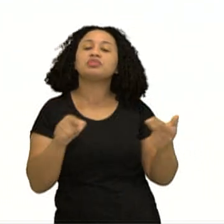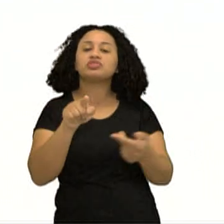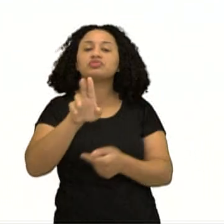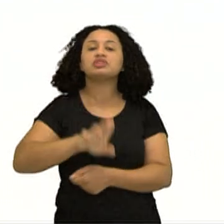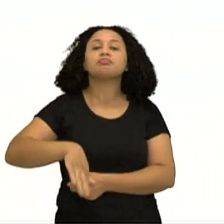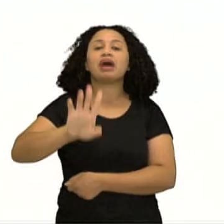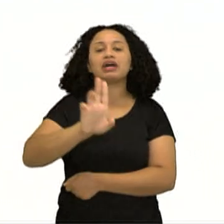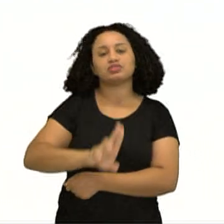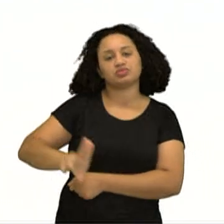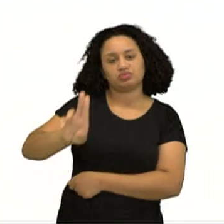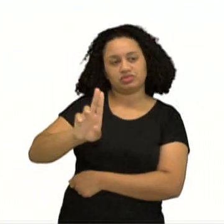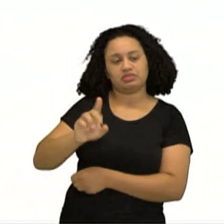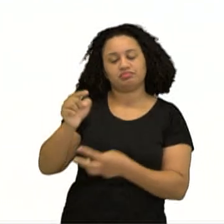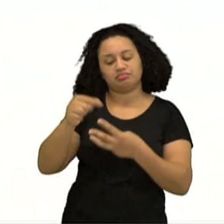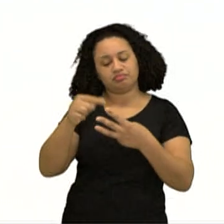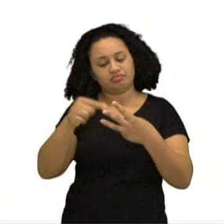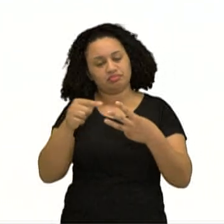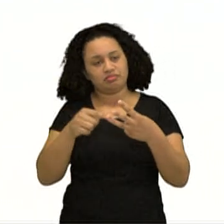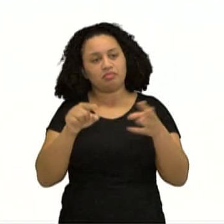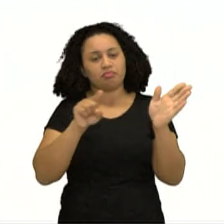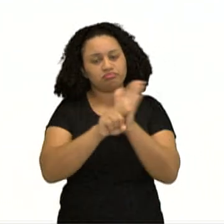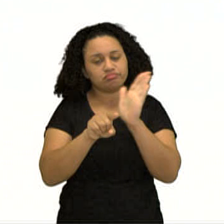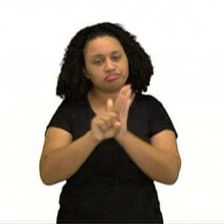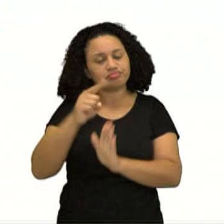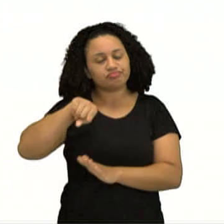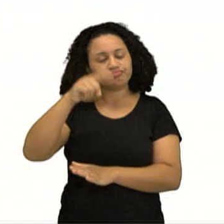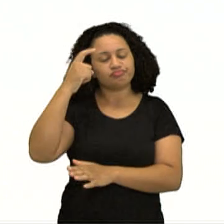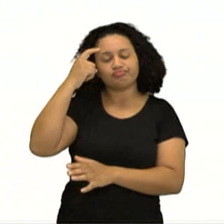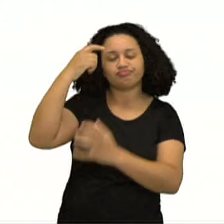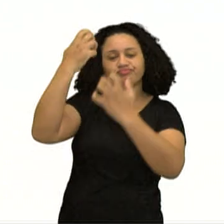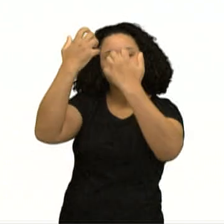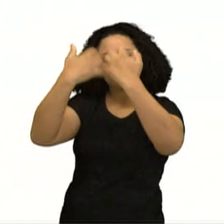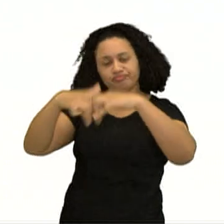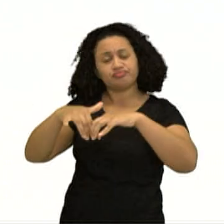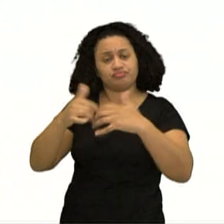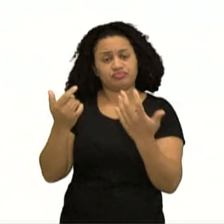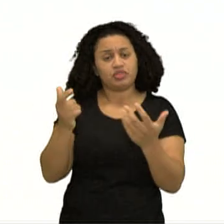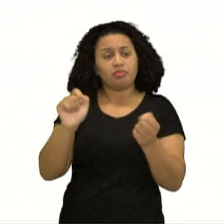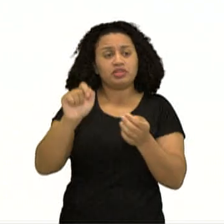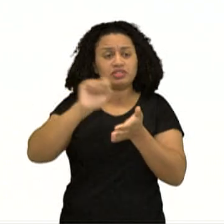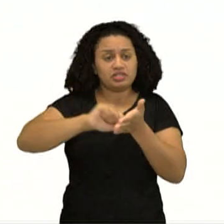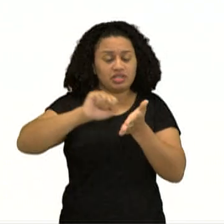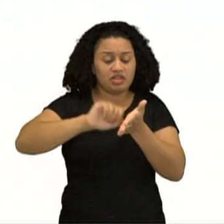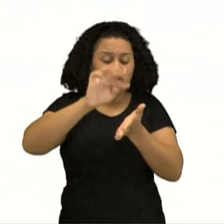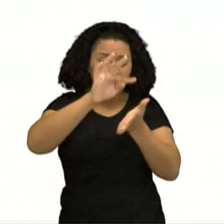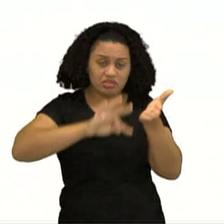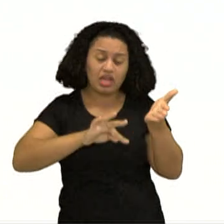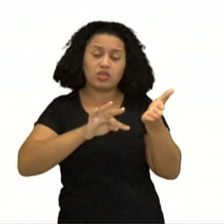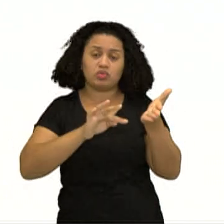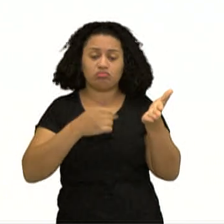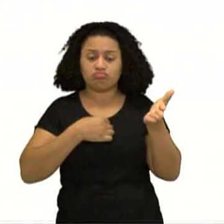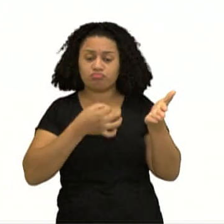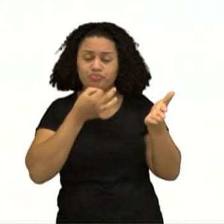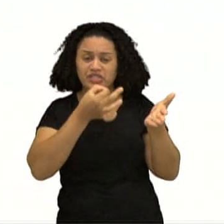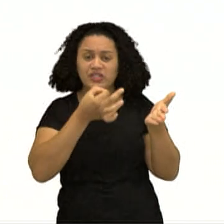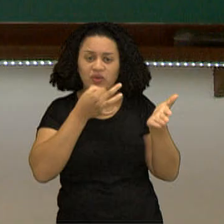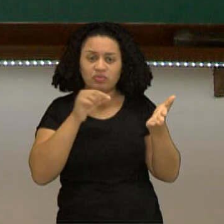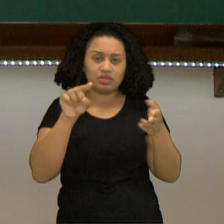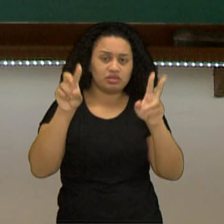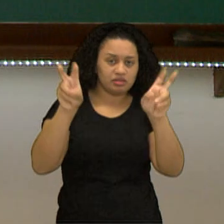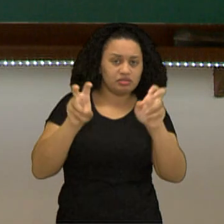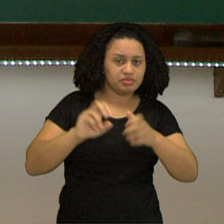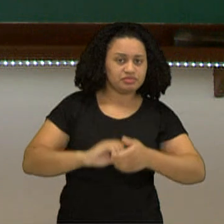essas 3 questões que eu coloquei para vocês refletirem aqui, você pode escrever um texto opinativo sobre esse